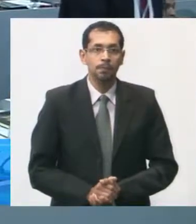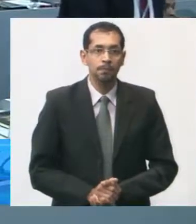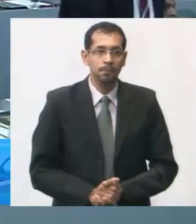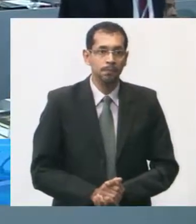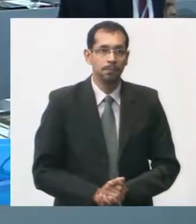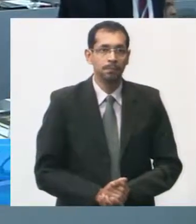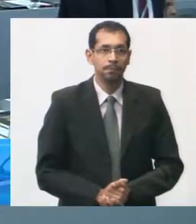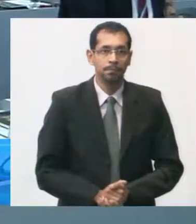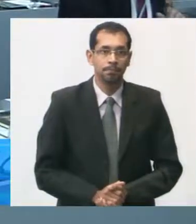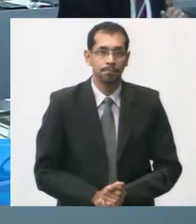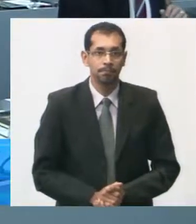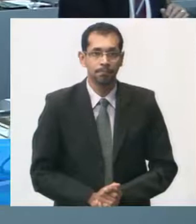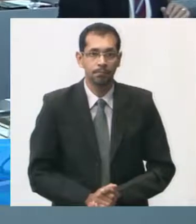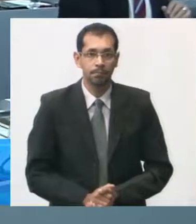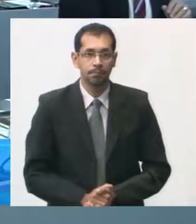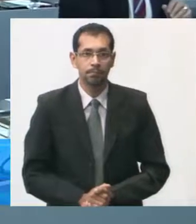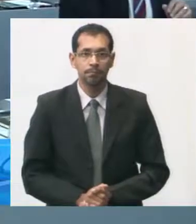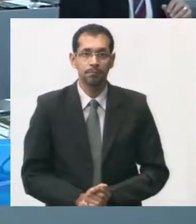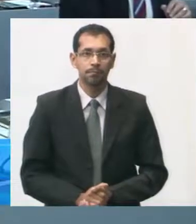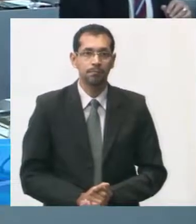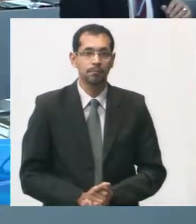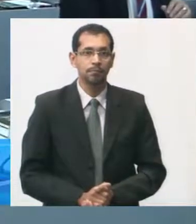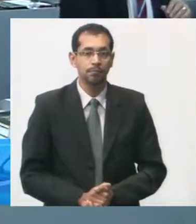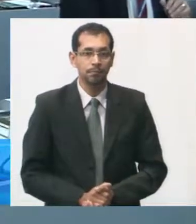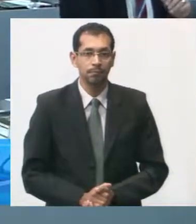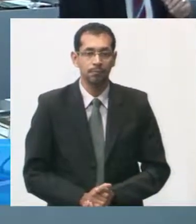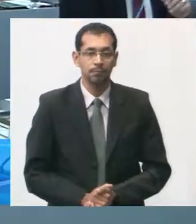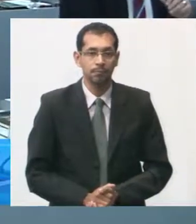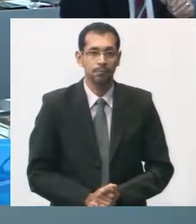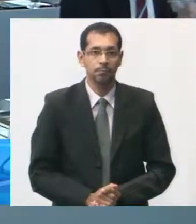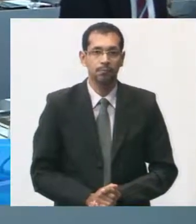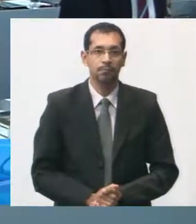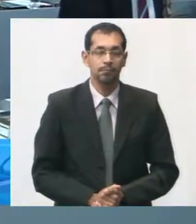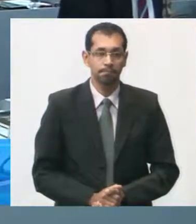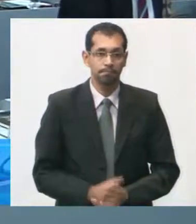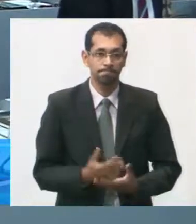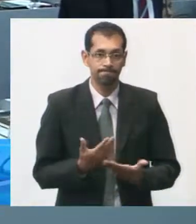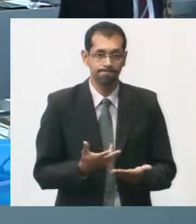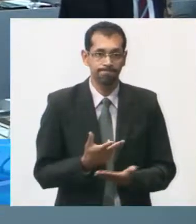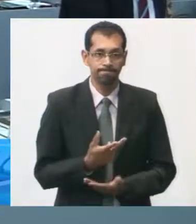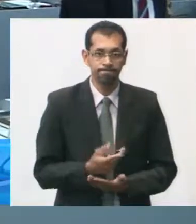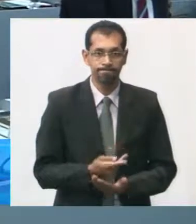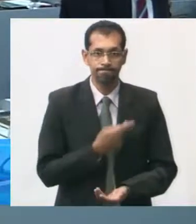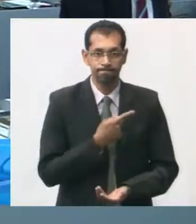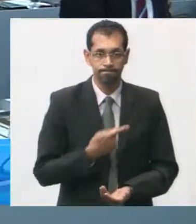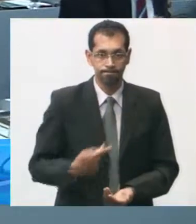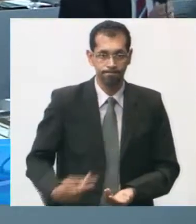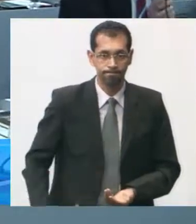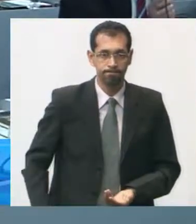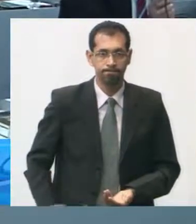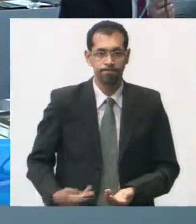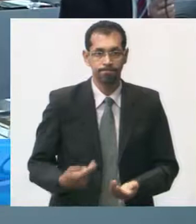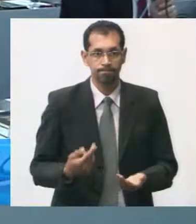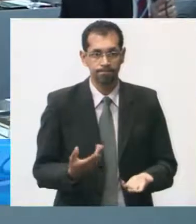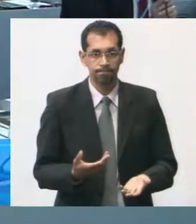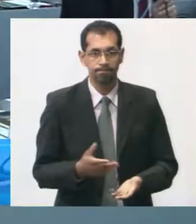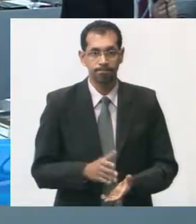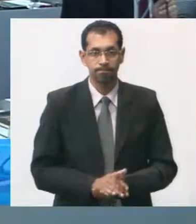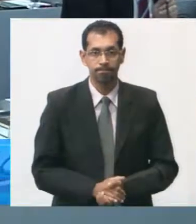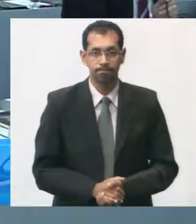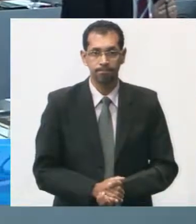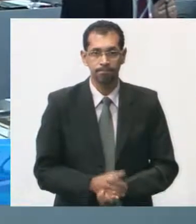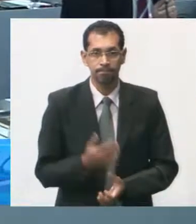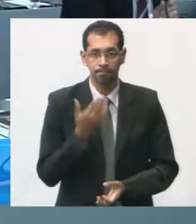Senhor presidente, queria pedir, antes da sua fala, um minuto de silêncio para o subtenente Marco